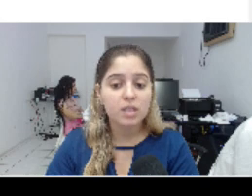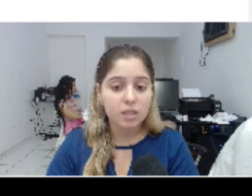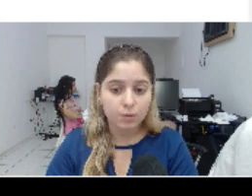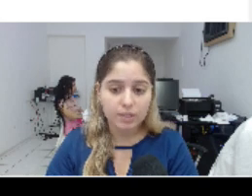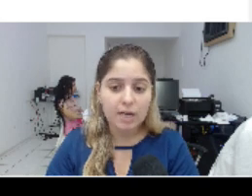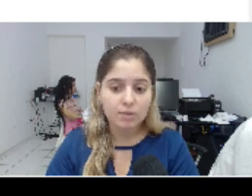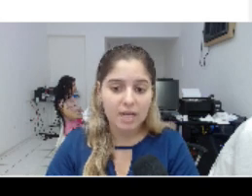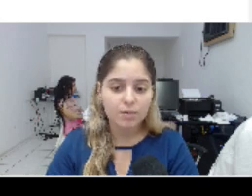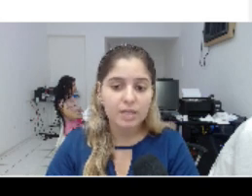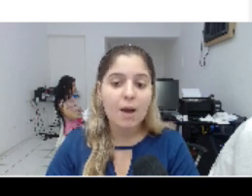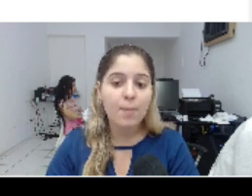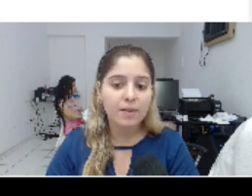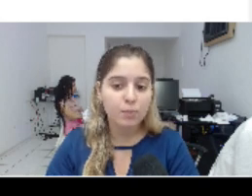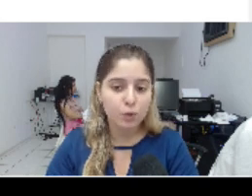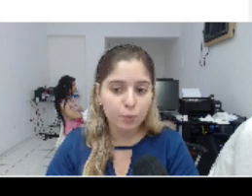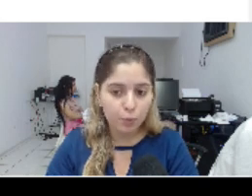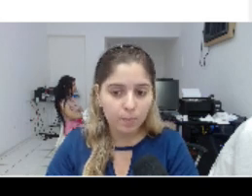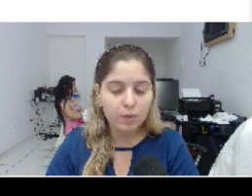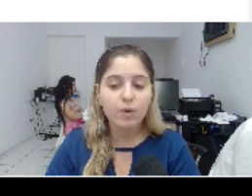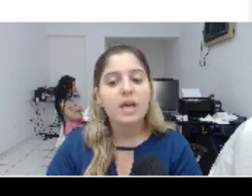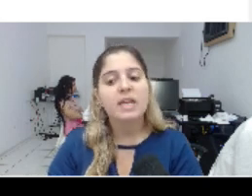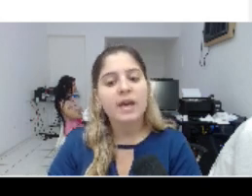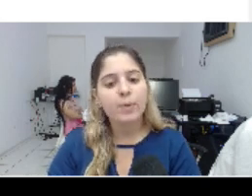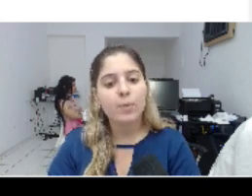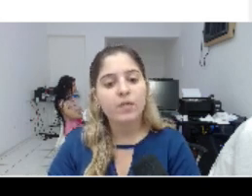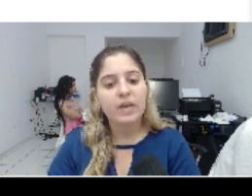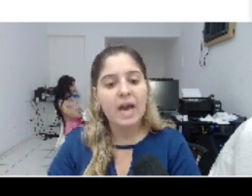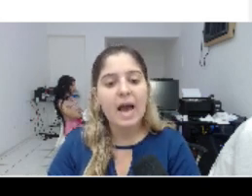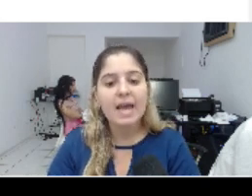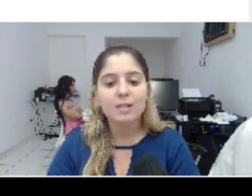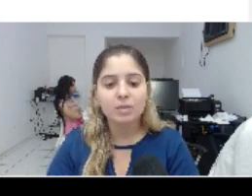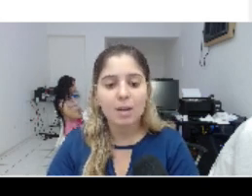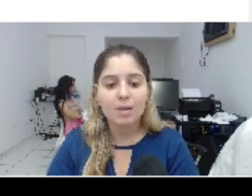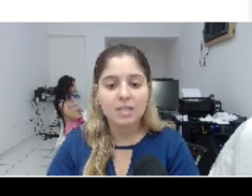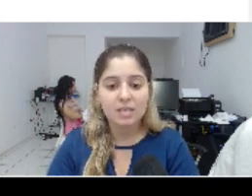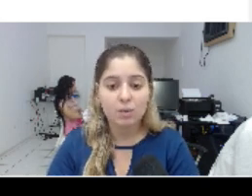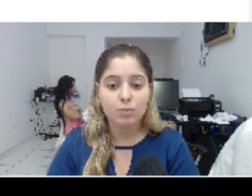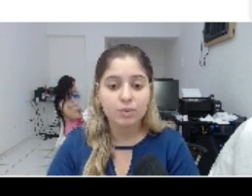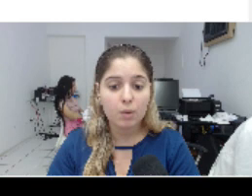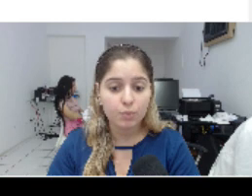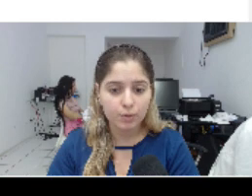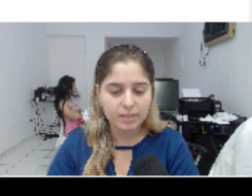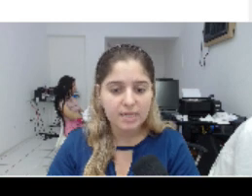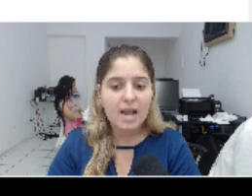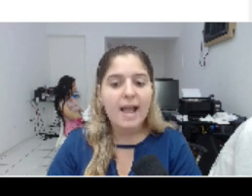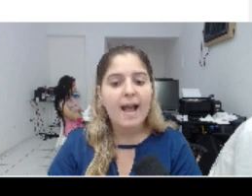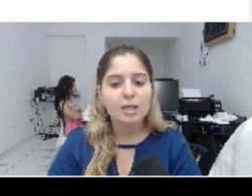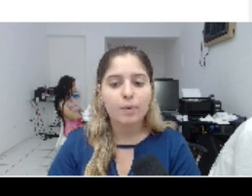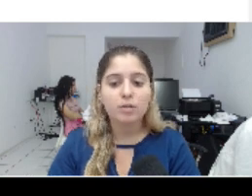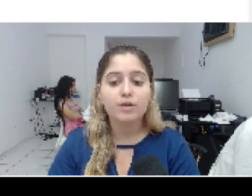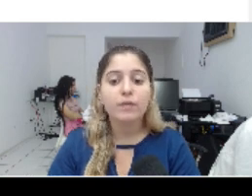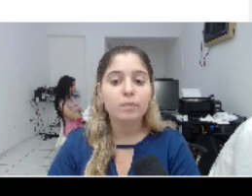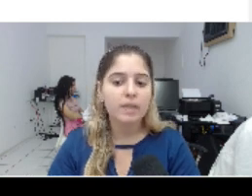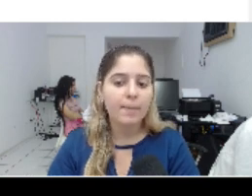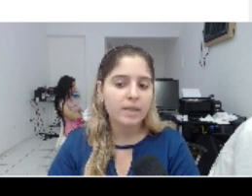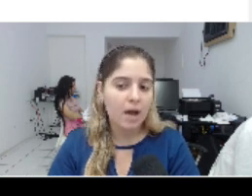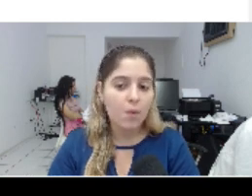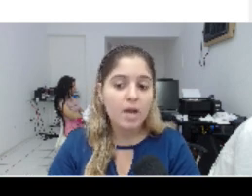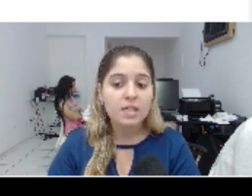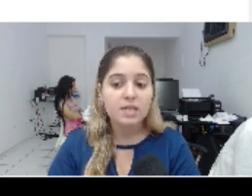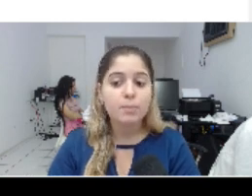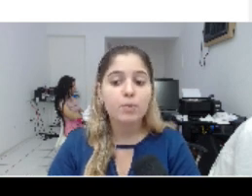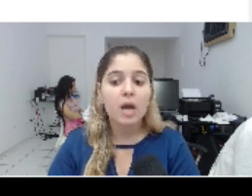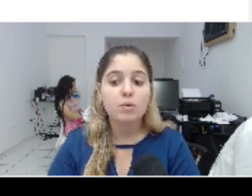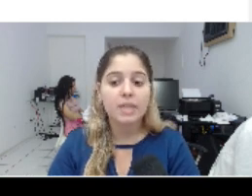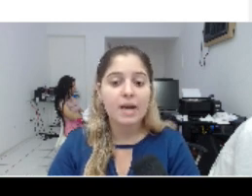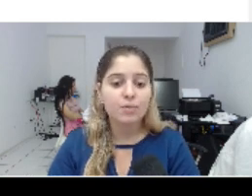os danos causados ao patrimônio público e a promover a responsabilização dos autores, é a resposta fundamental